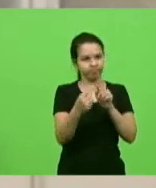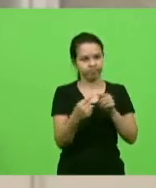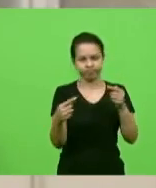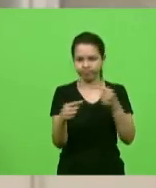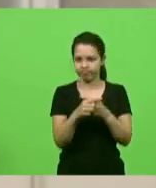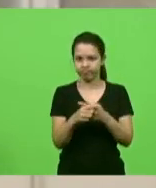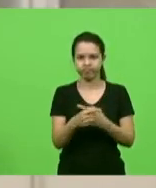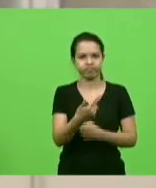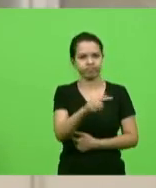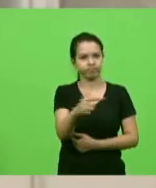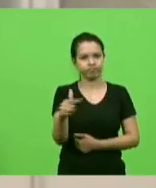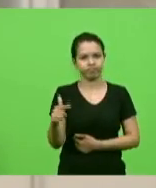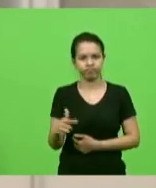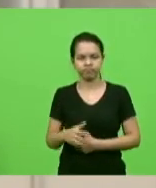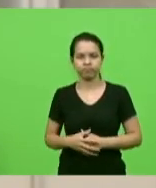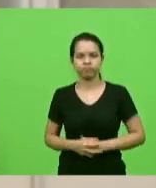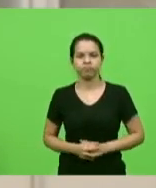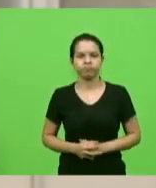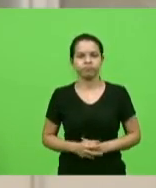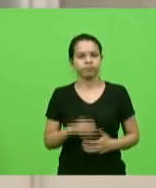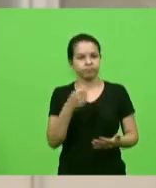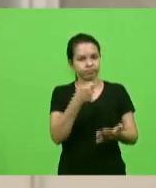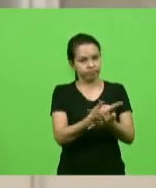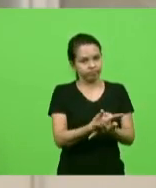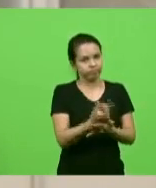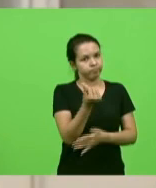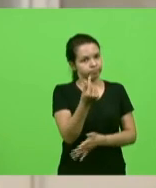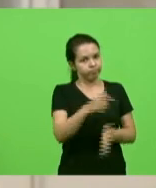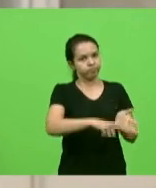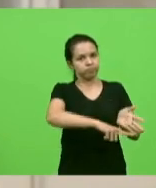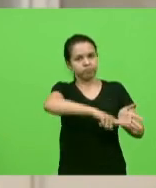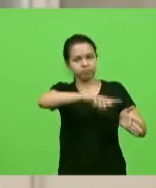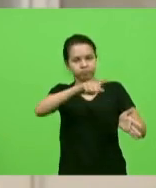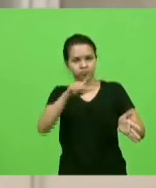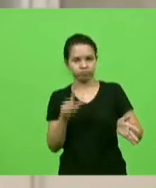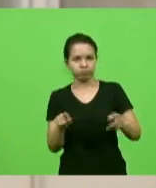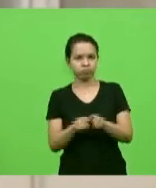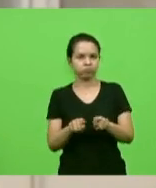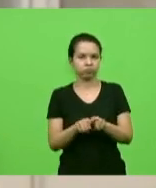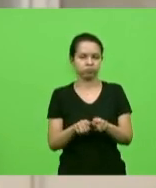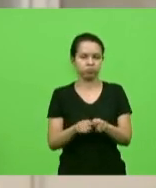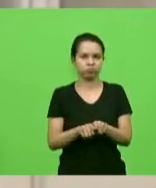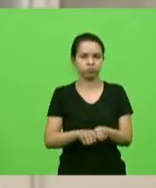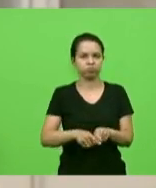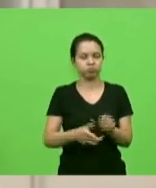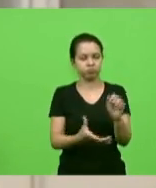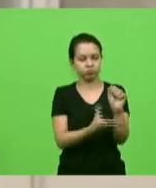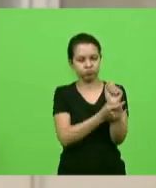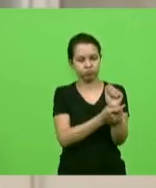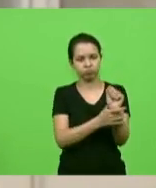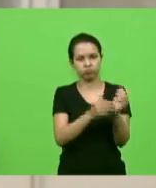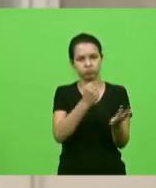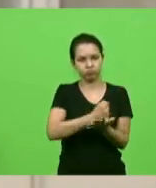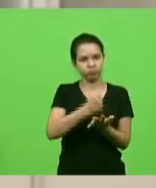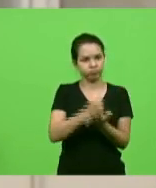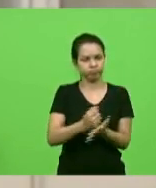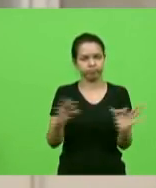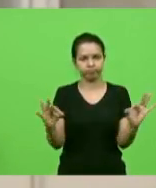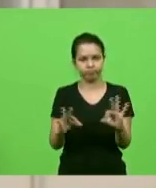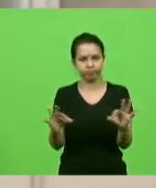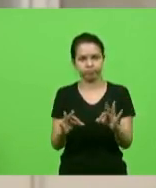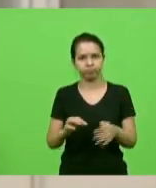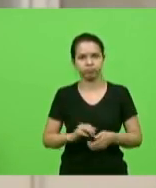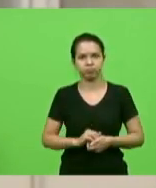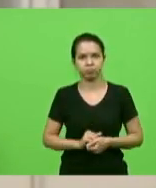legais porque mediante pagamento adiantado e sem exigência de prévia garantia idônea